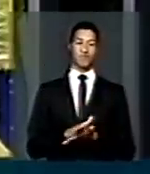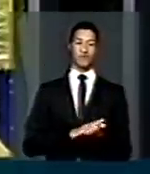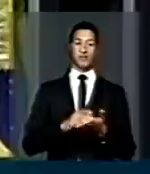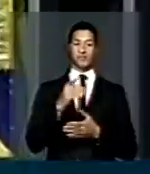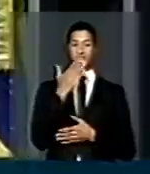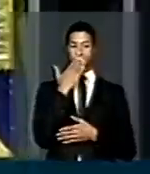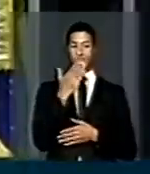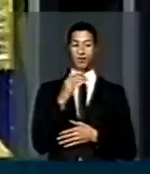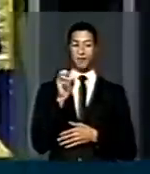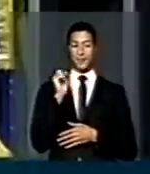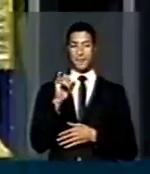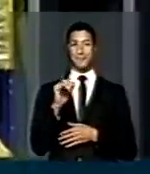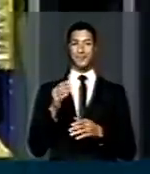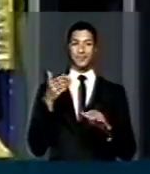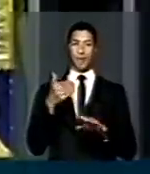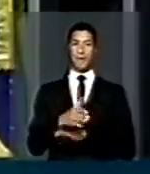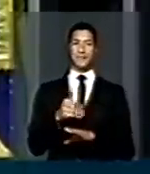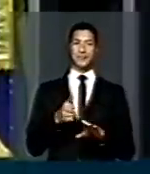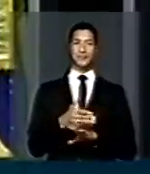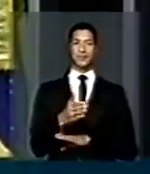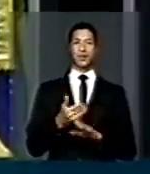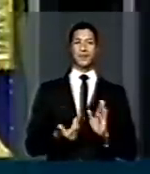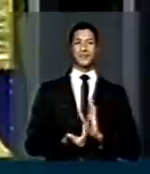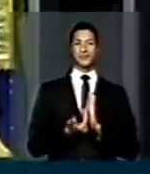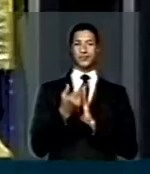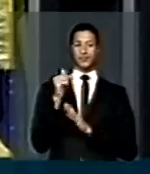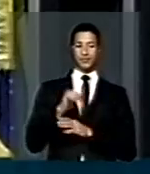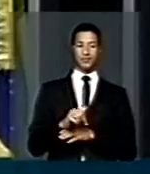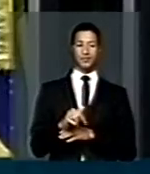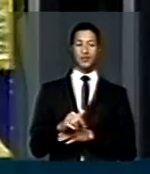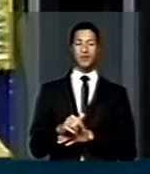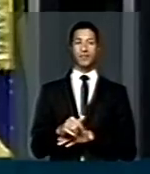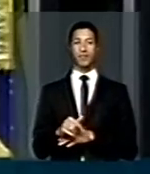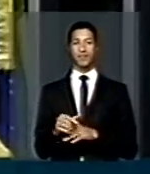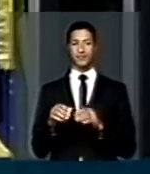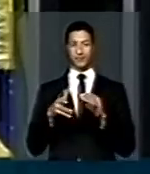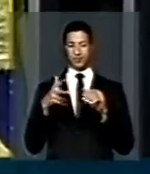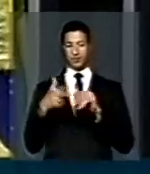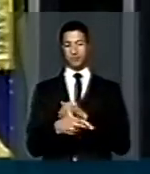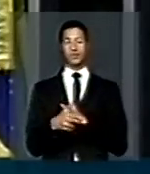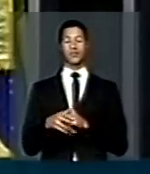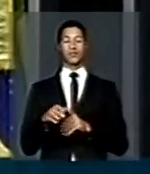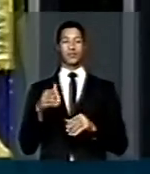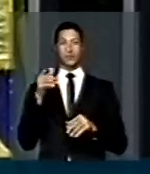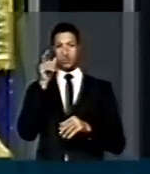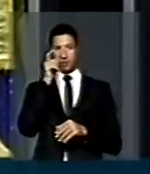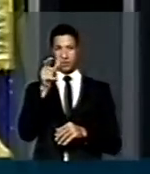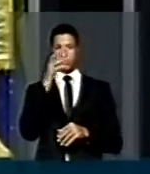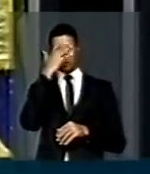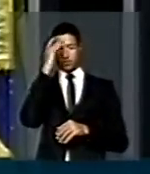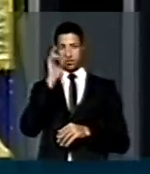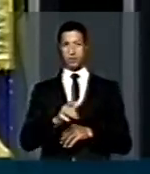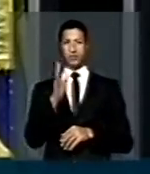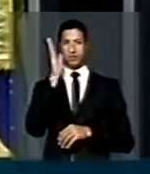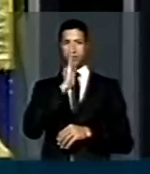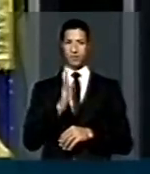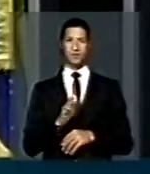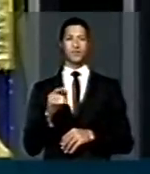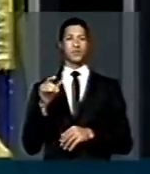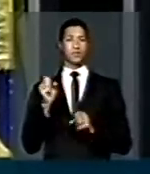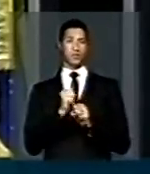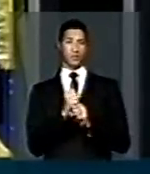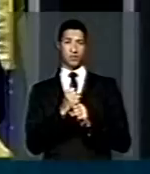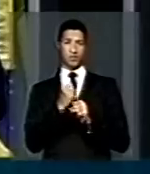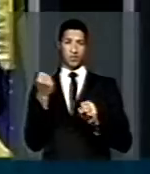situação se invade a competência do congresso nacional se viola o interesse do Consumidor brasileiro A